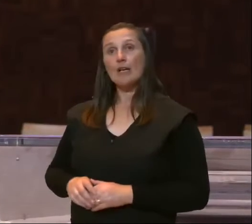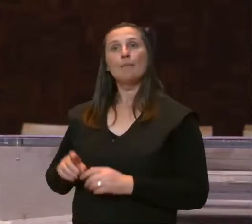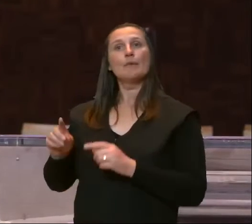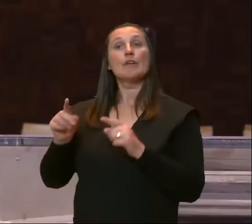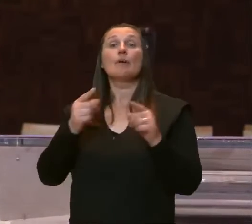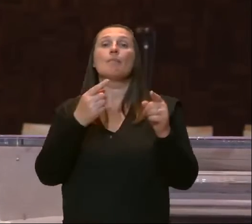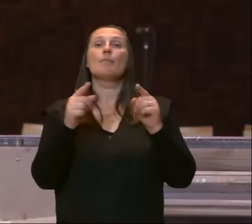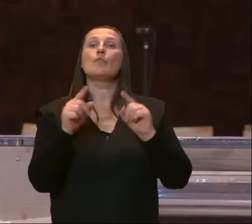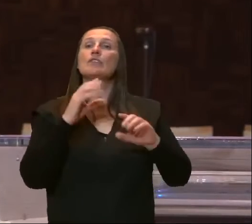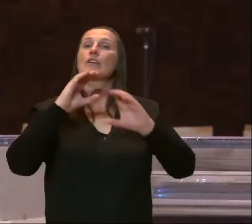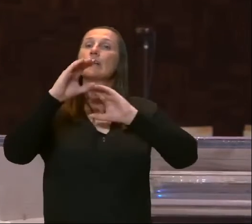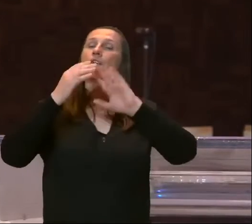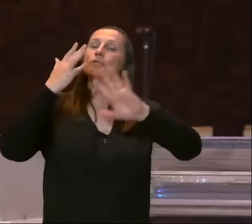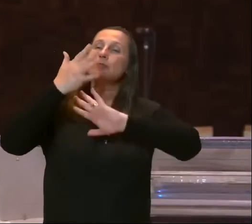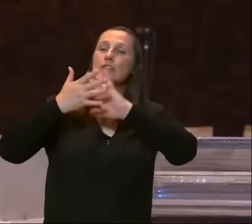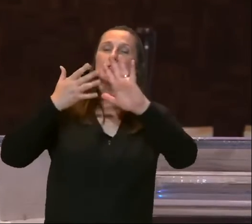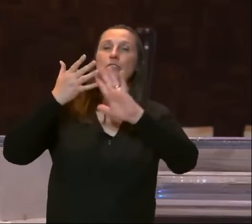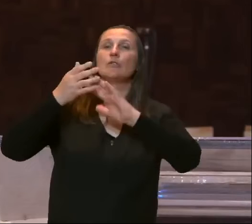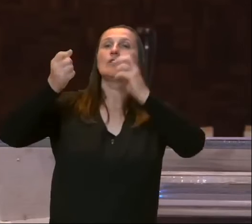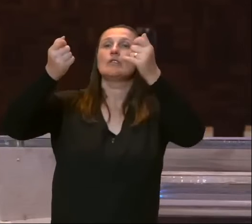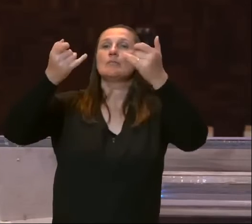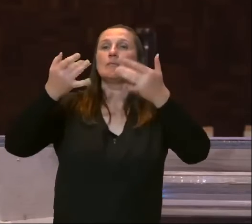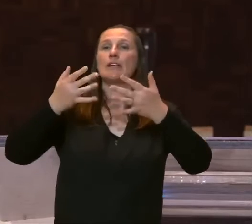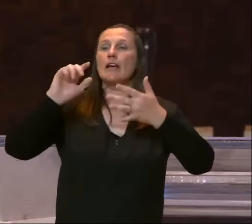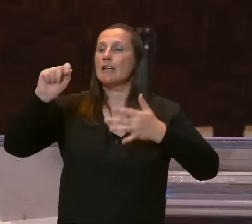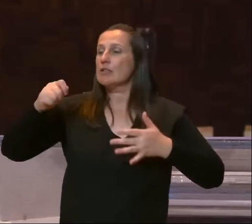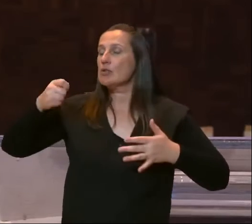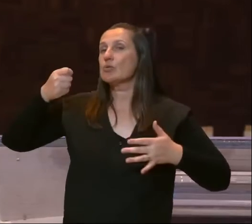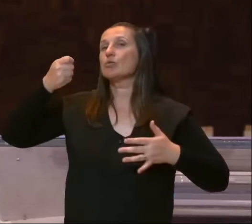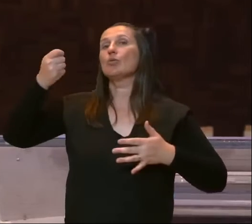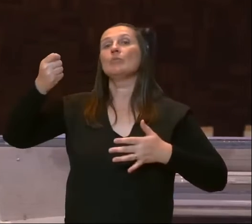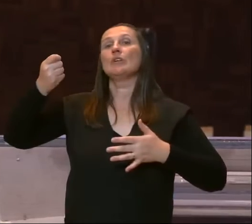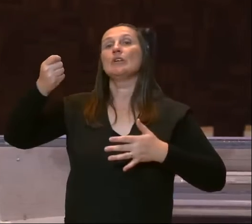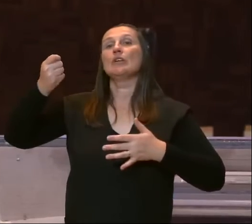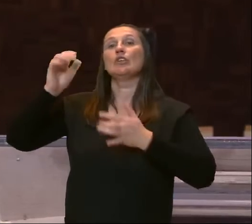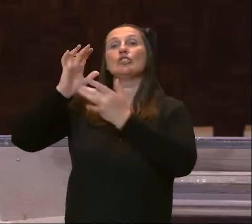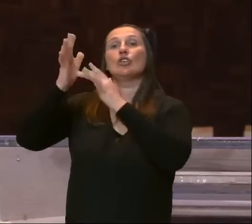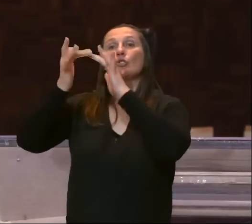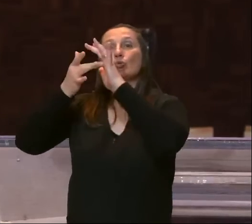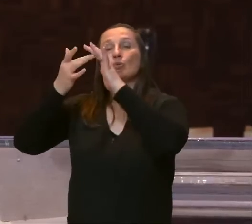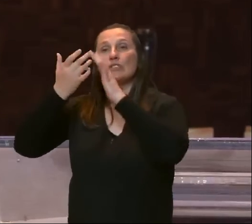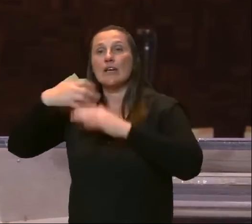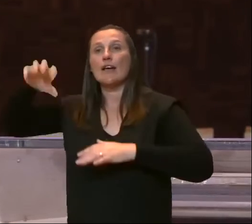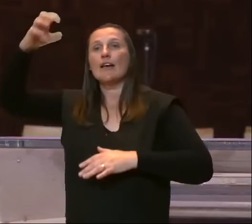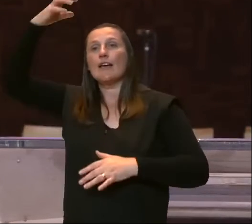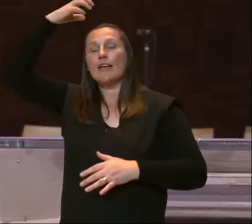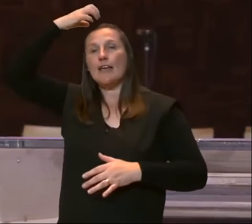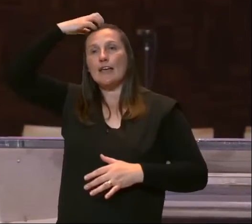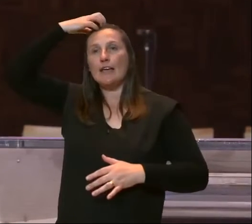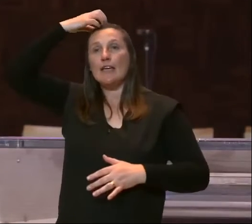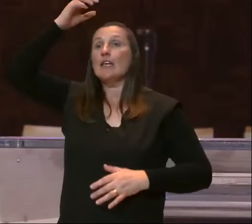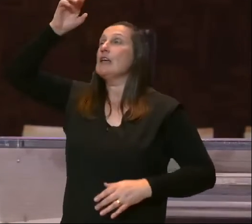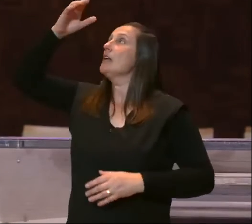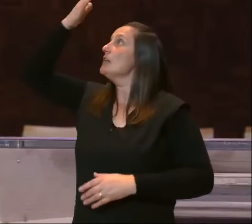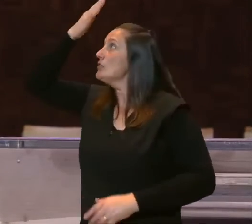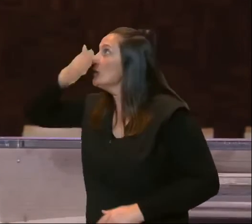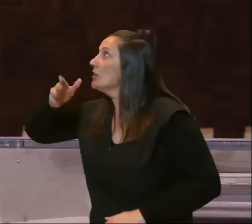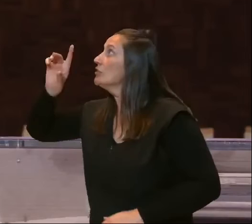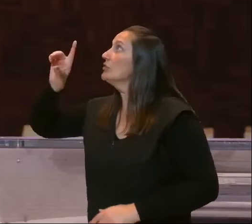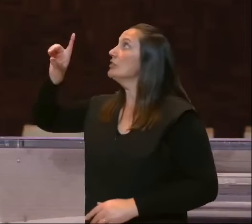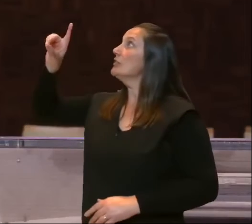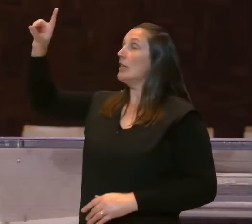música que a gente está cantando fala de Jesus como rei. E diante da autoridade de